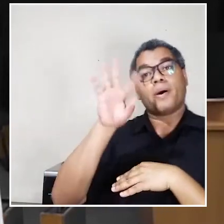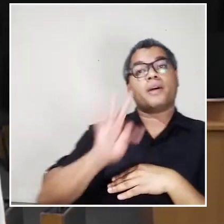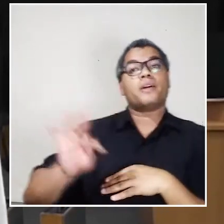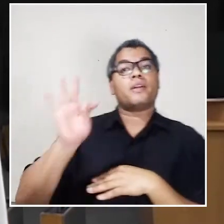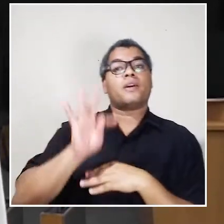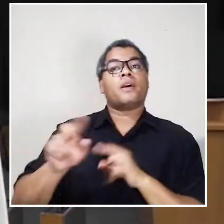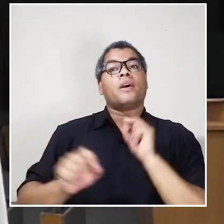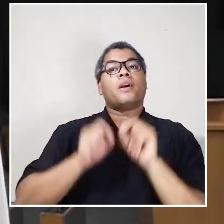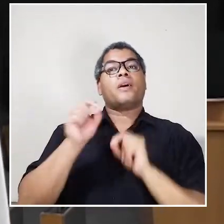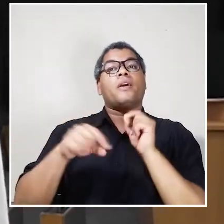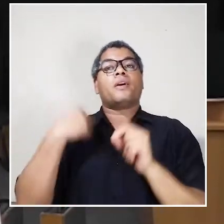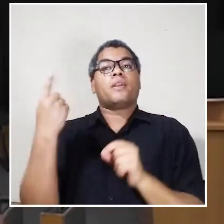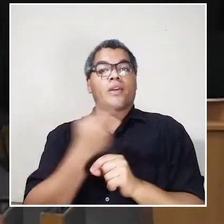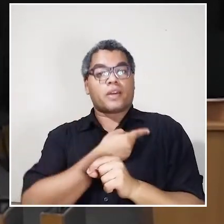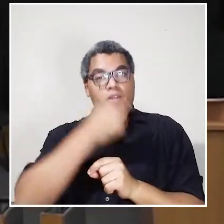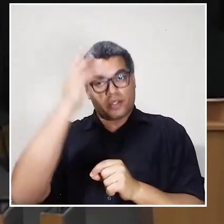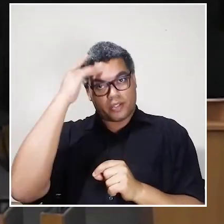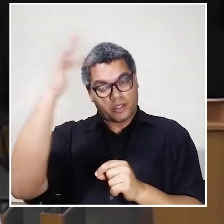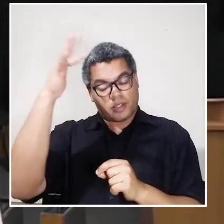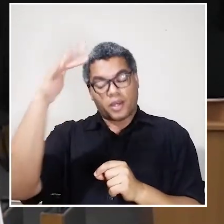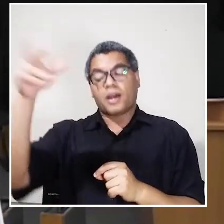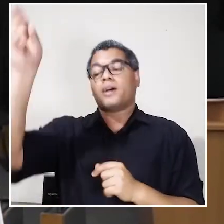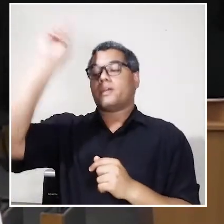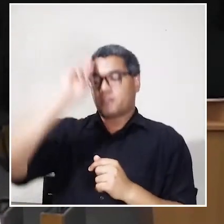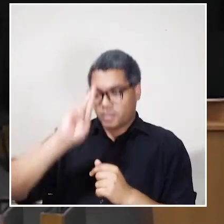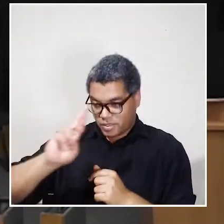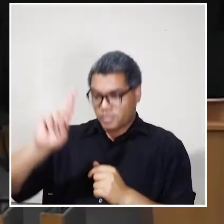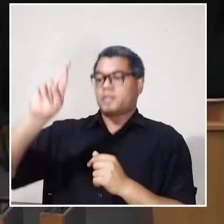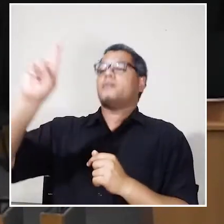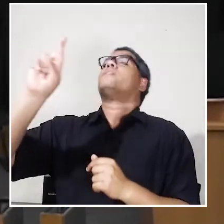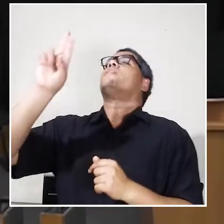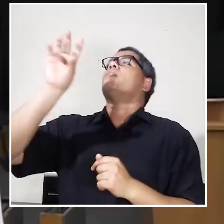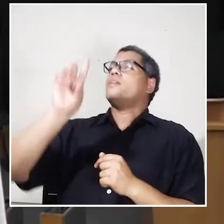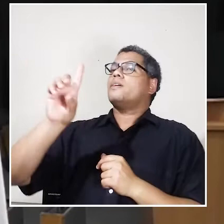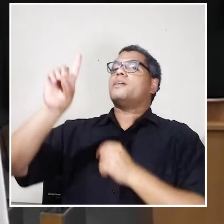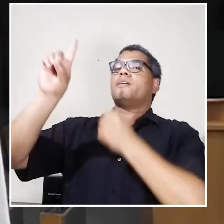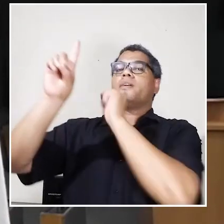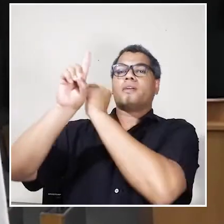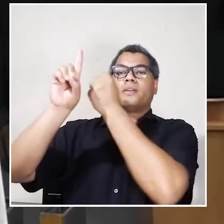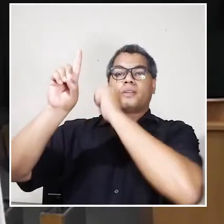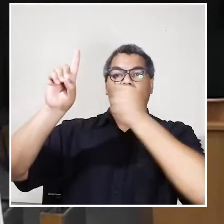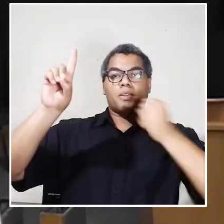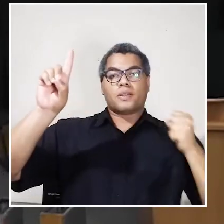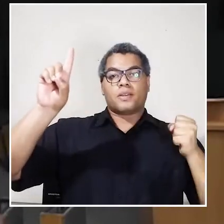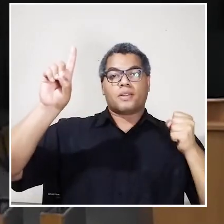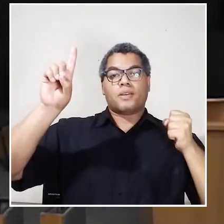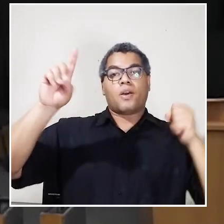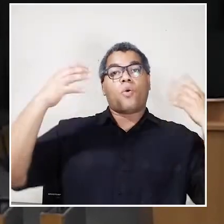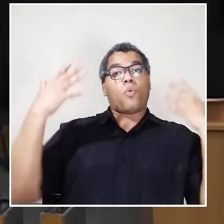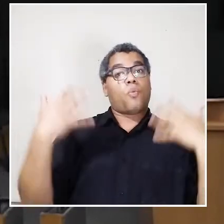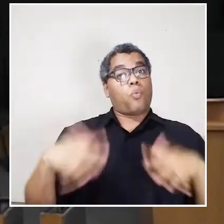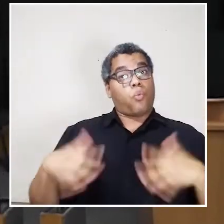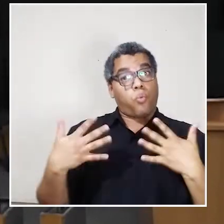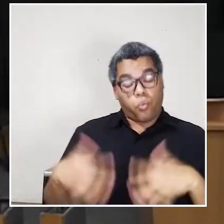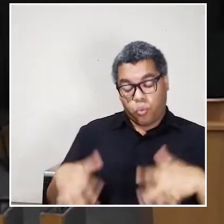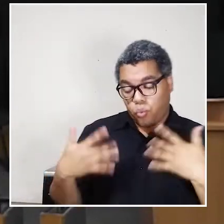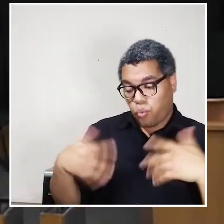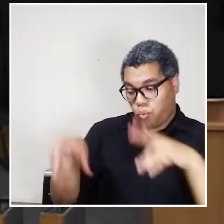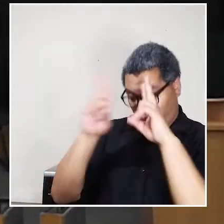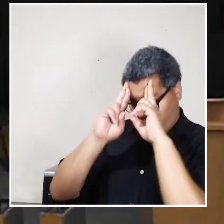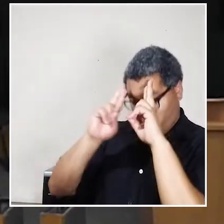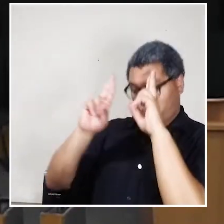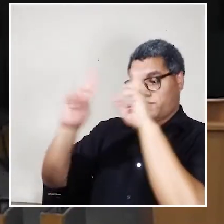de teologia do que a gente imagina. Ah, Senhor, Deus grande e